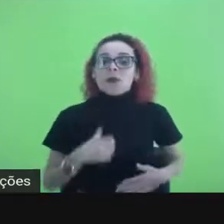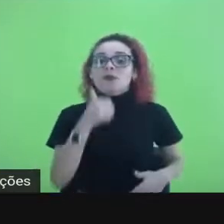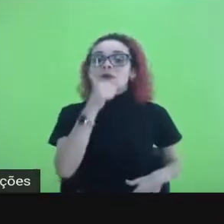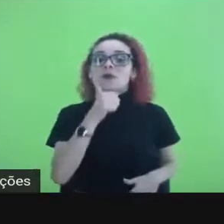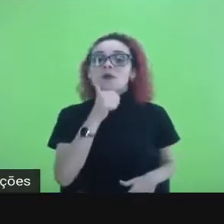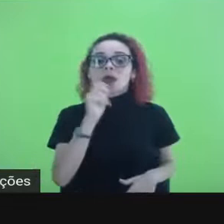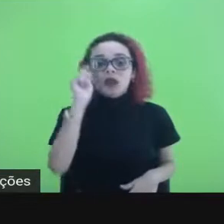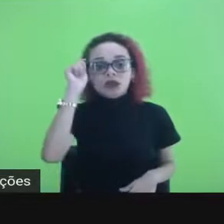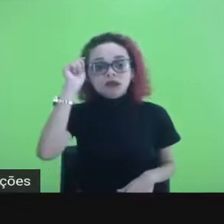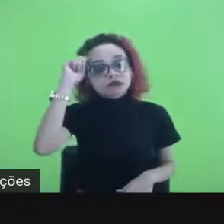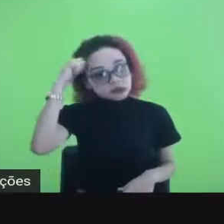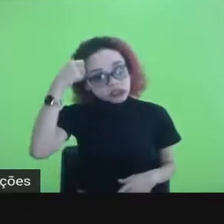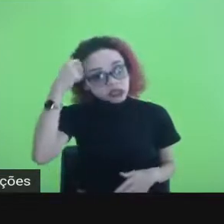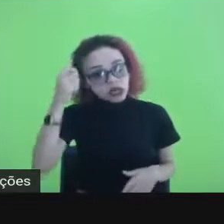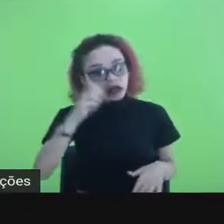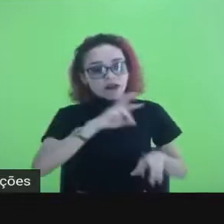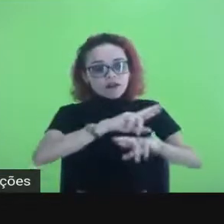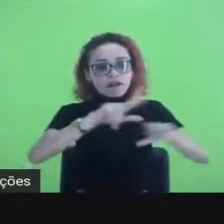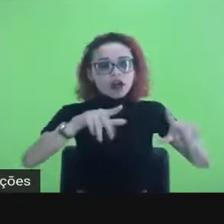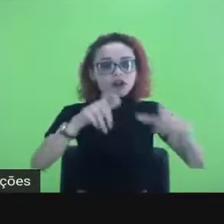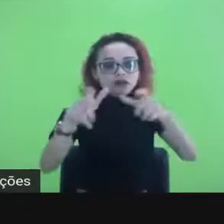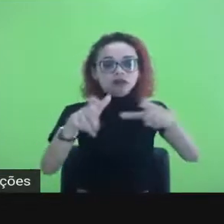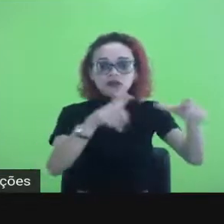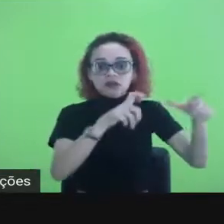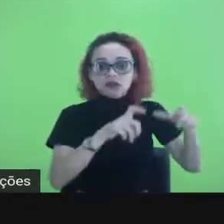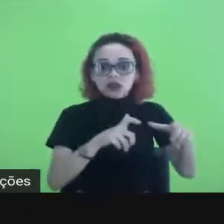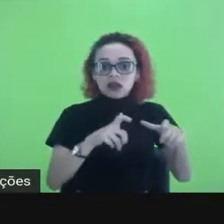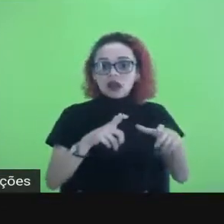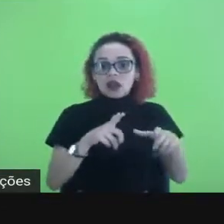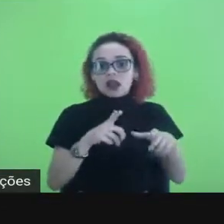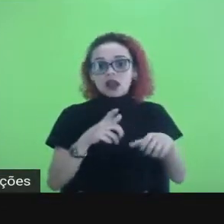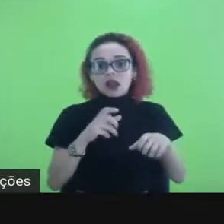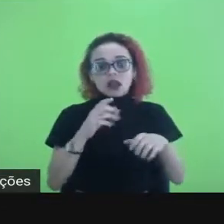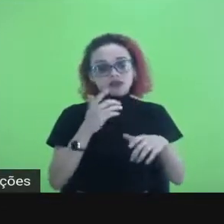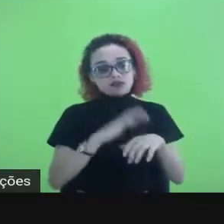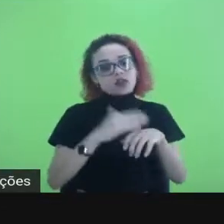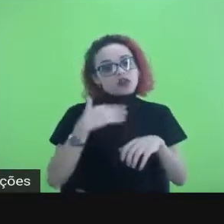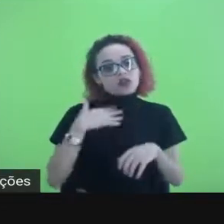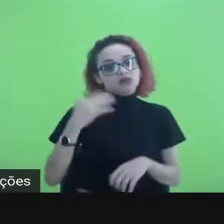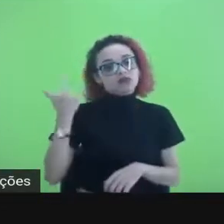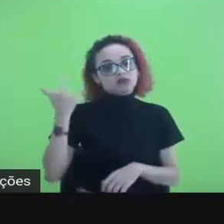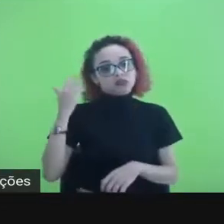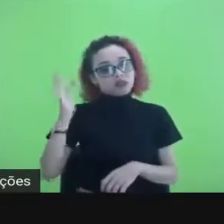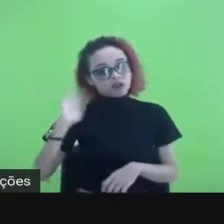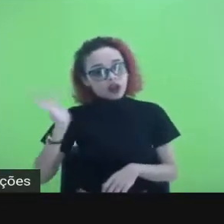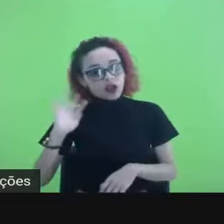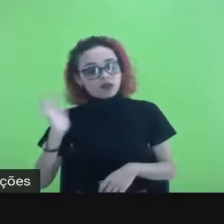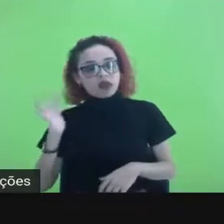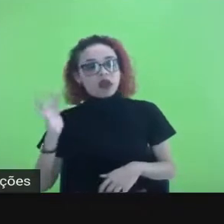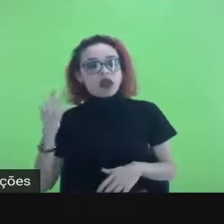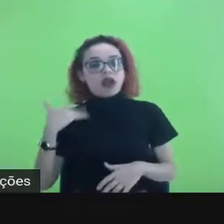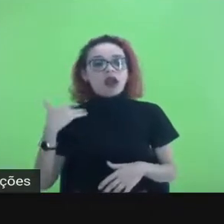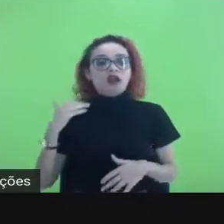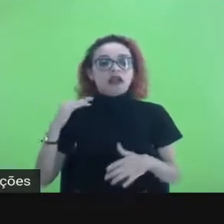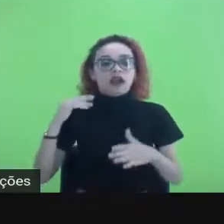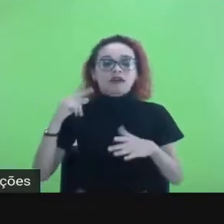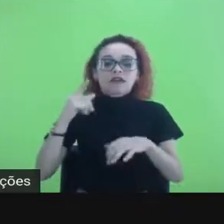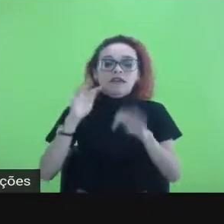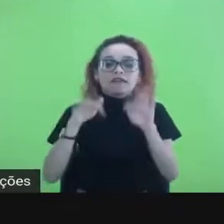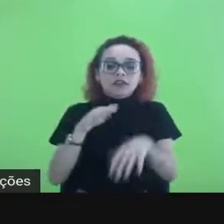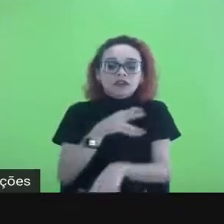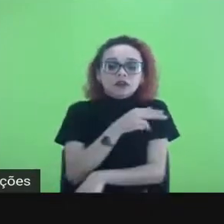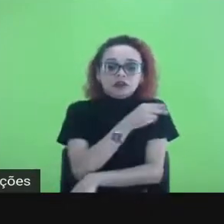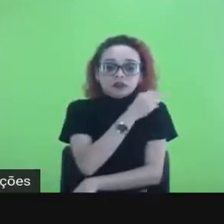outros ambientes, né, principalmente nos períodos de graduação, né, e até o final do ensino médio